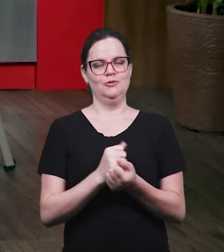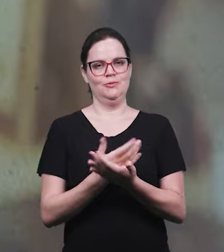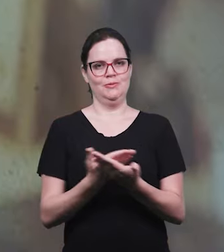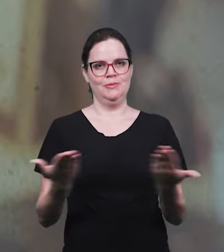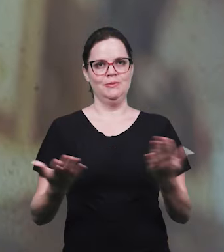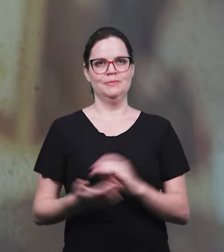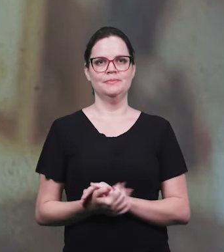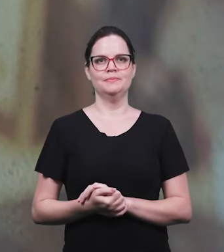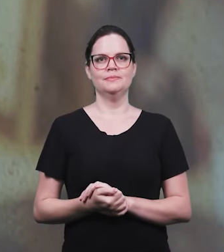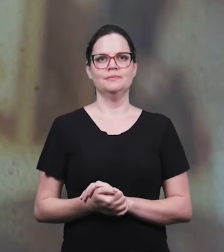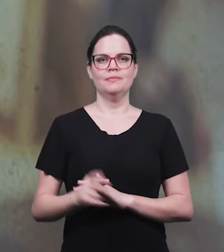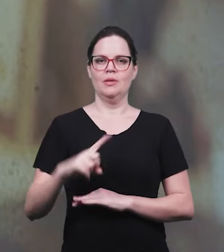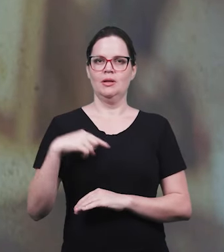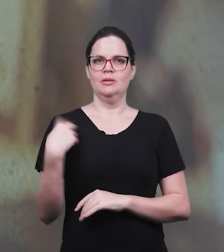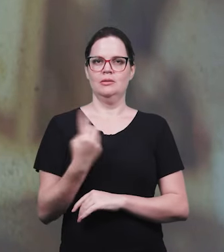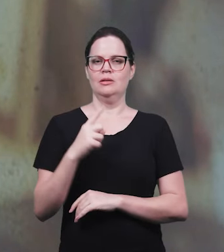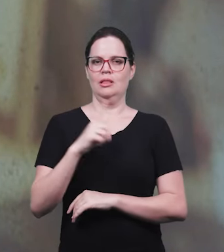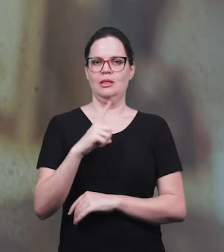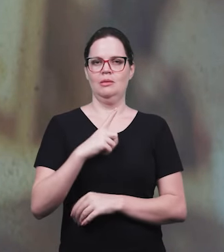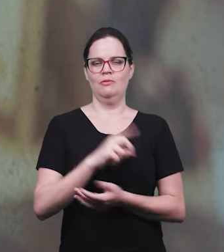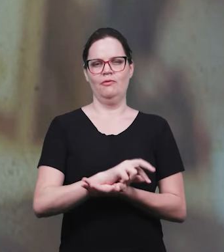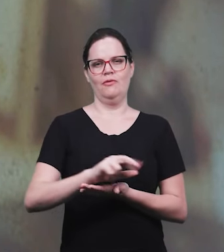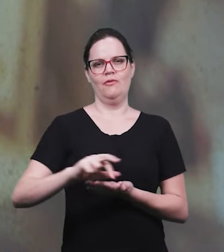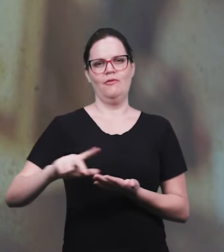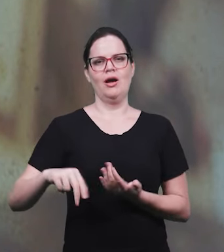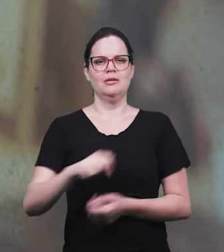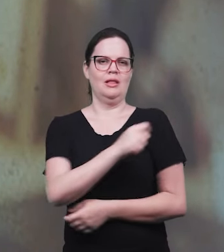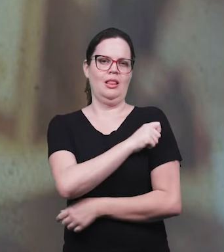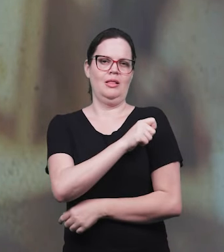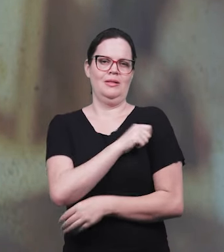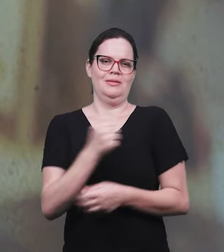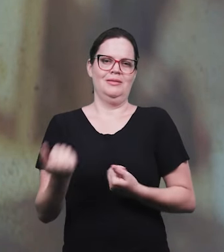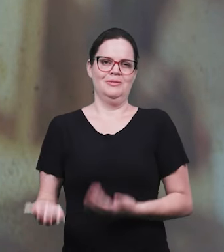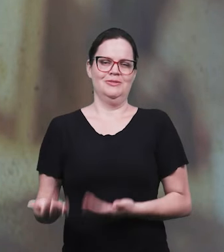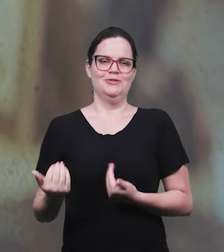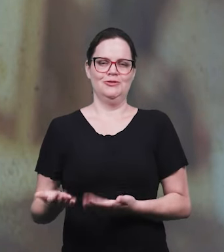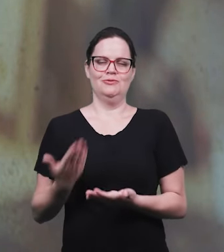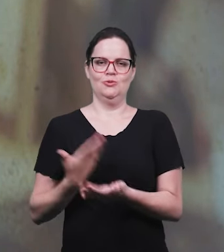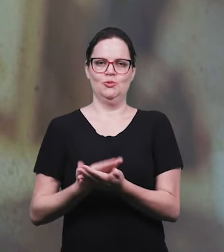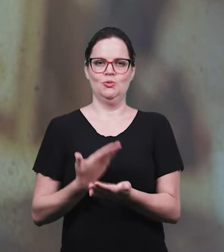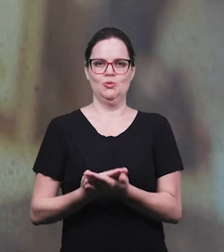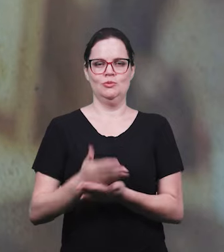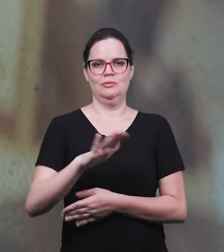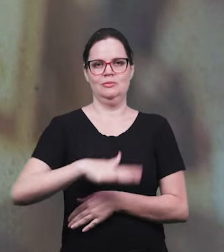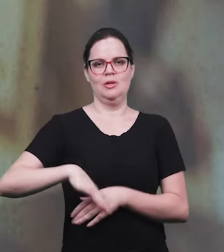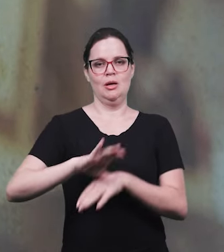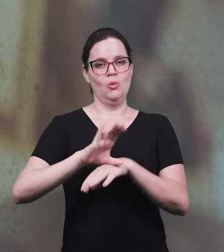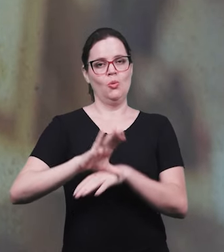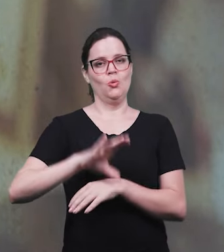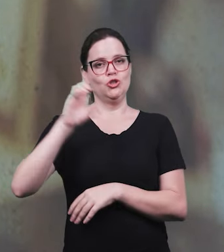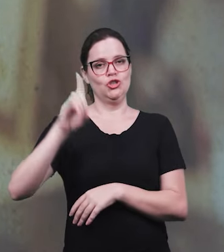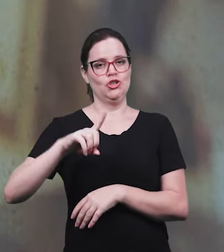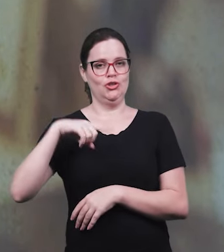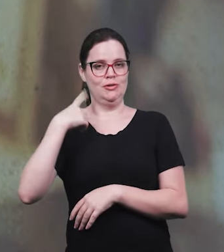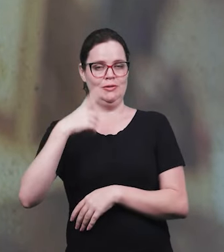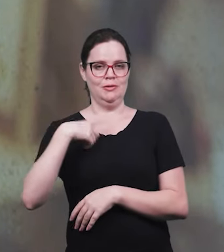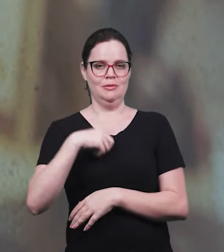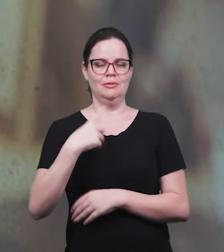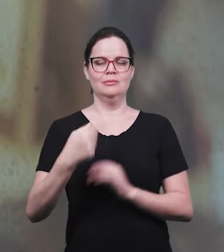novamente. Nós temos muitos jovens estudantes e nós queremos falar nessa tarde sobre um pouco sobre